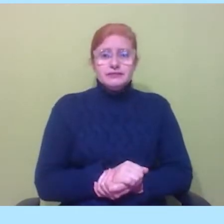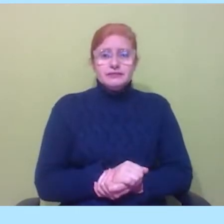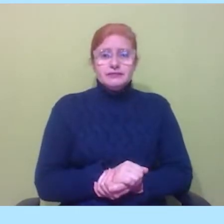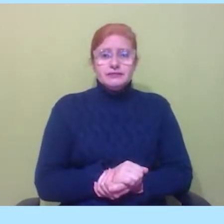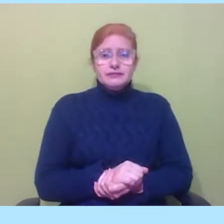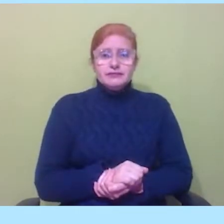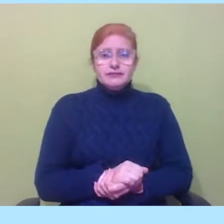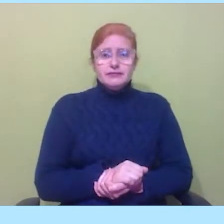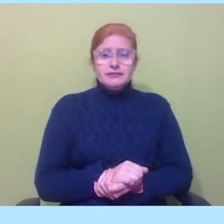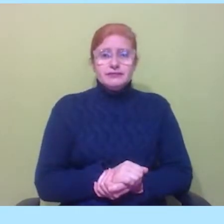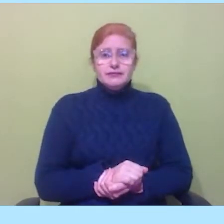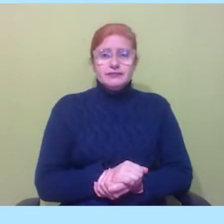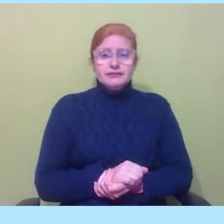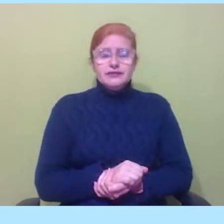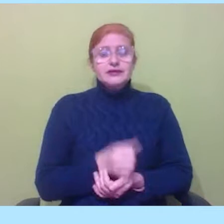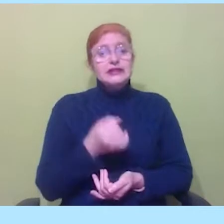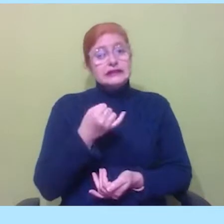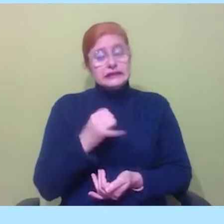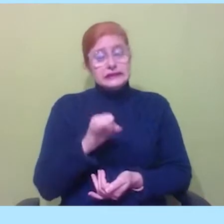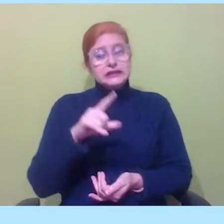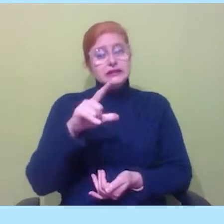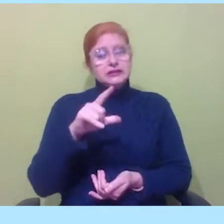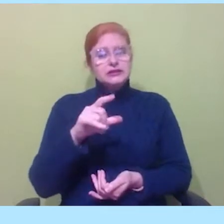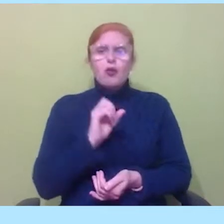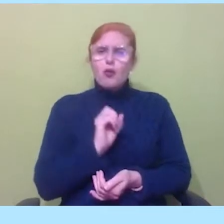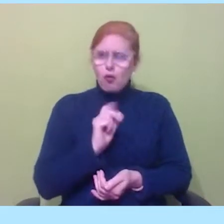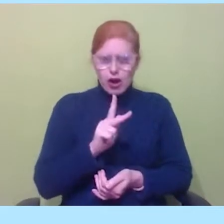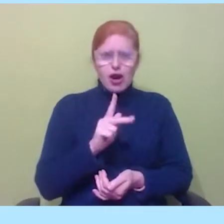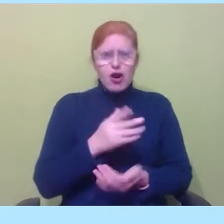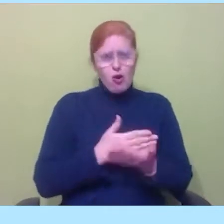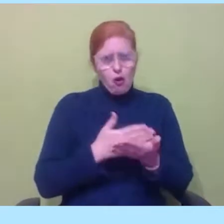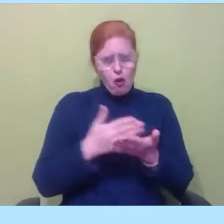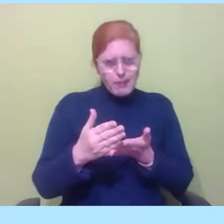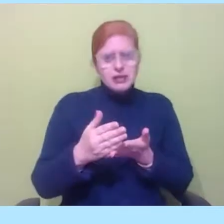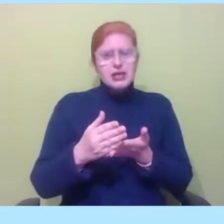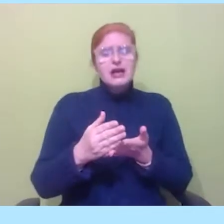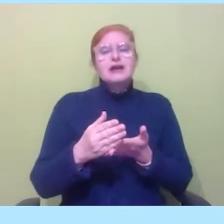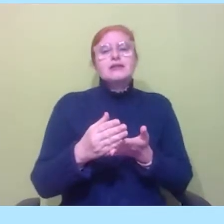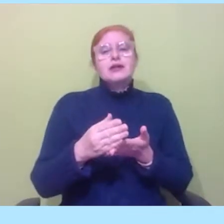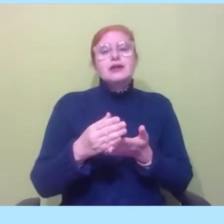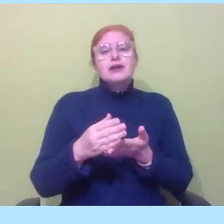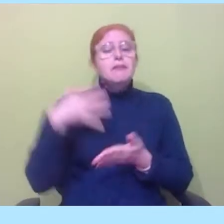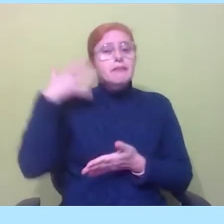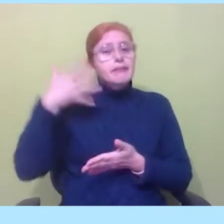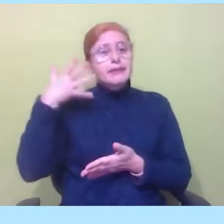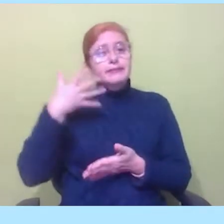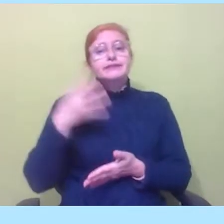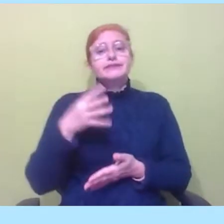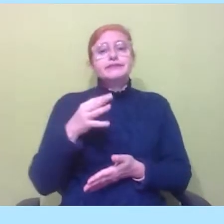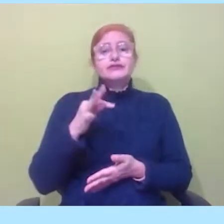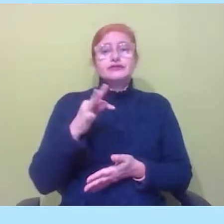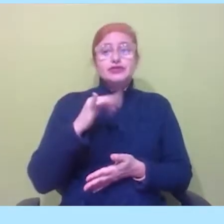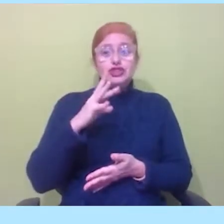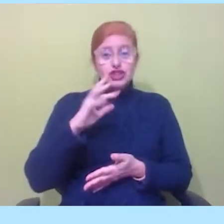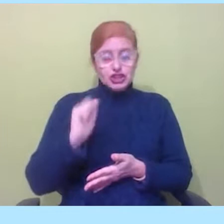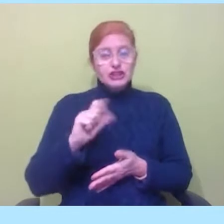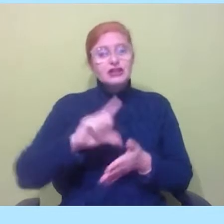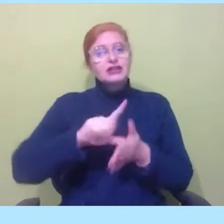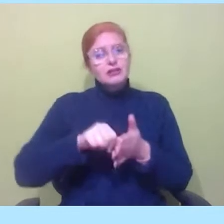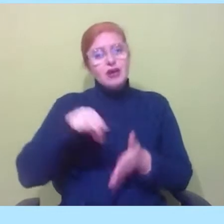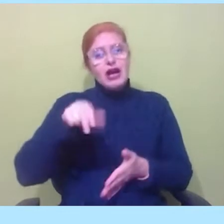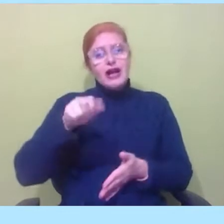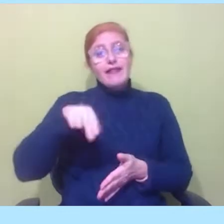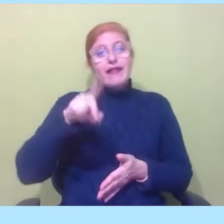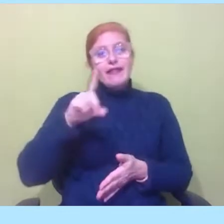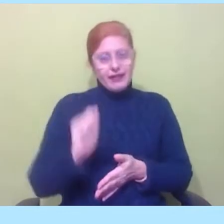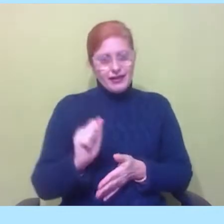se tiver tudo bem, eu vou começar pela Tica e depois repasso para a Nanda, certo? Então, Tica,